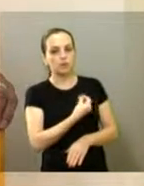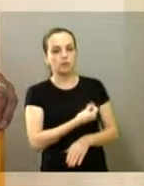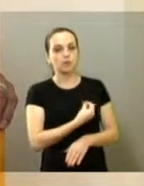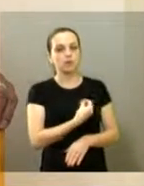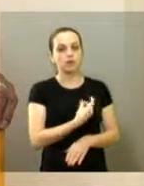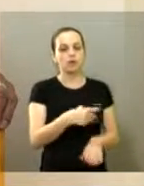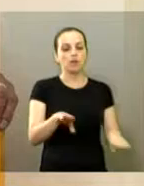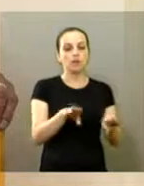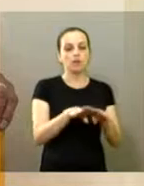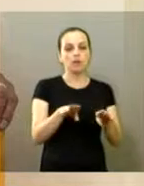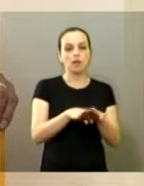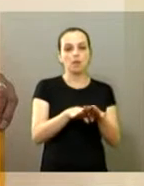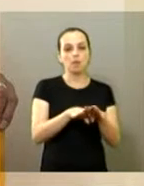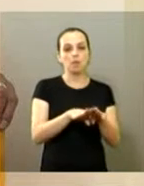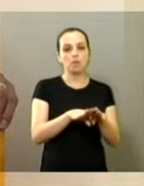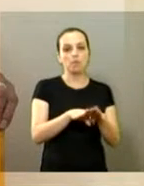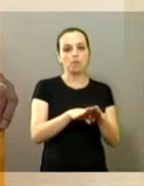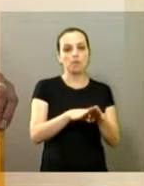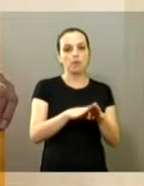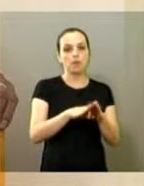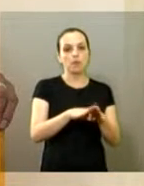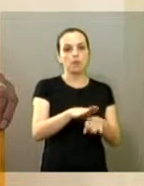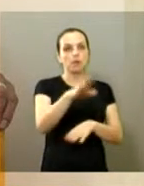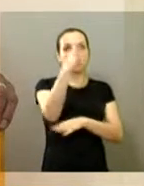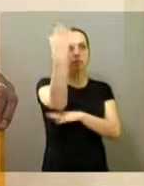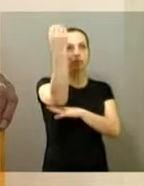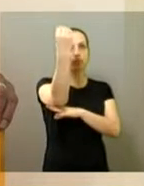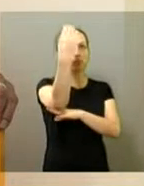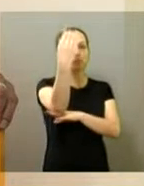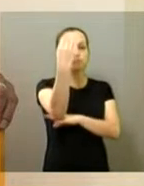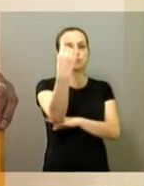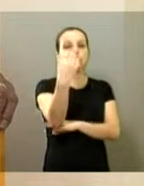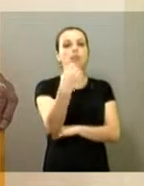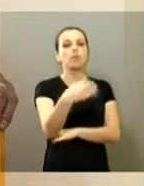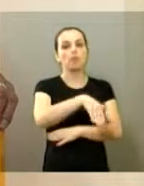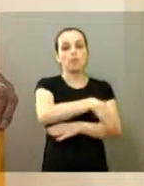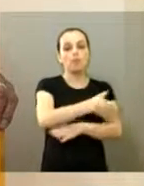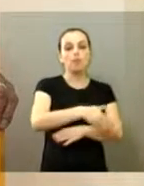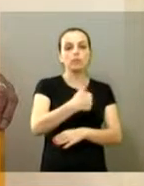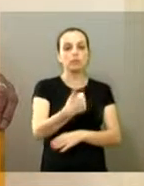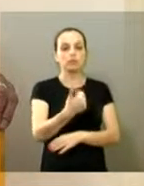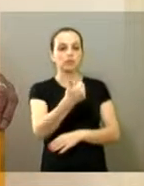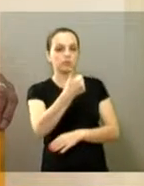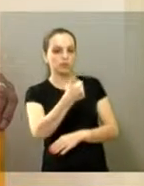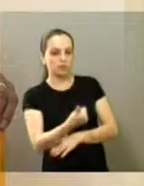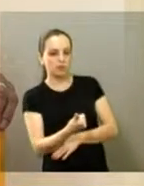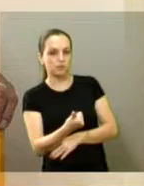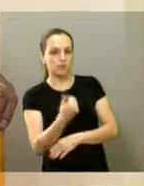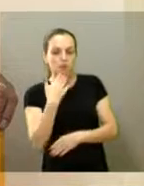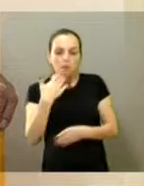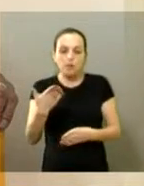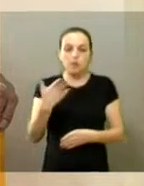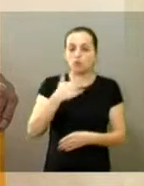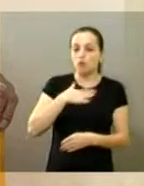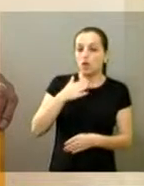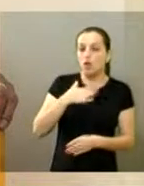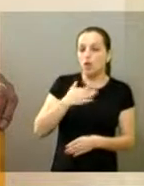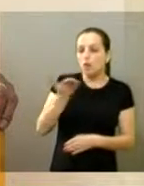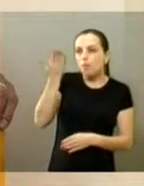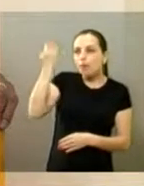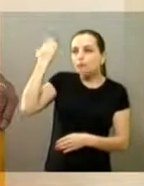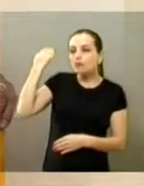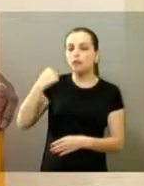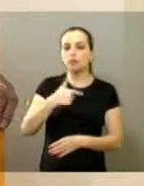também aquele semáforo da Rua 16 foi uma indicação que eu fiz em 2010. E